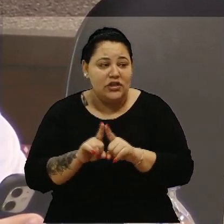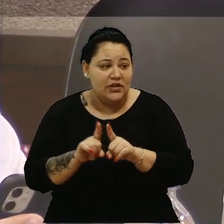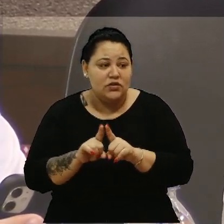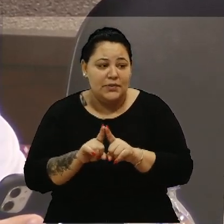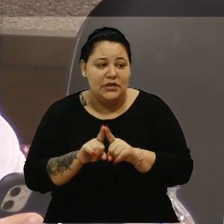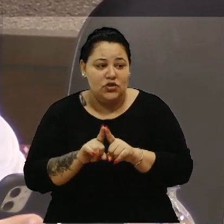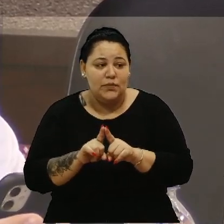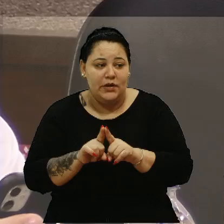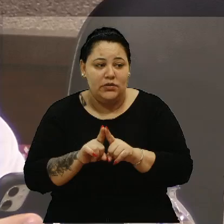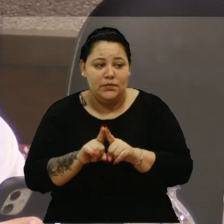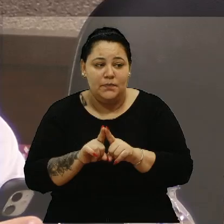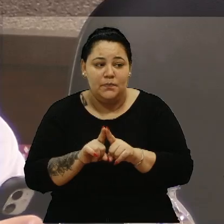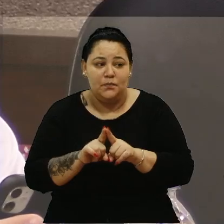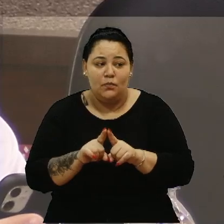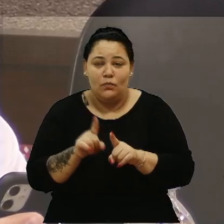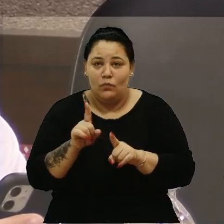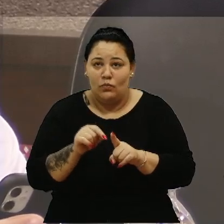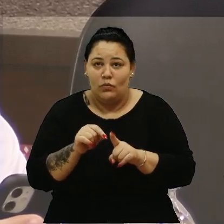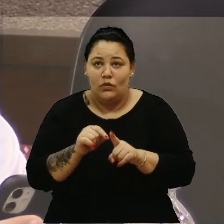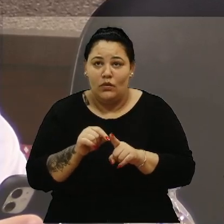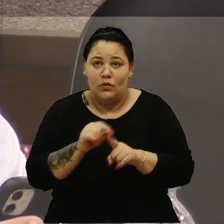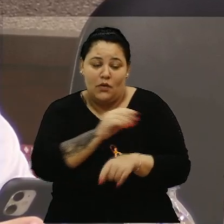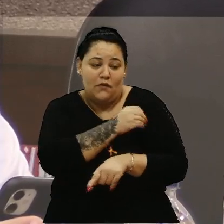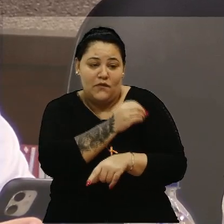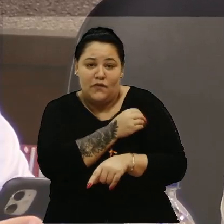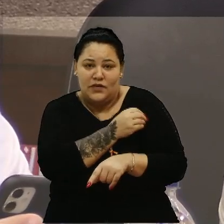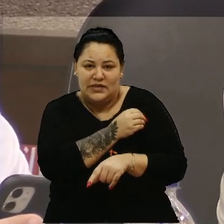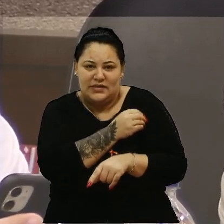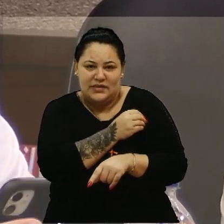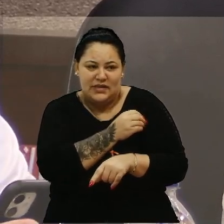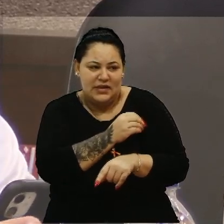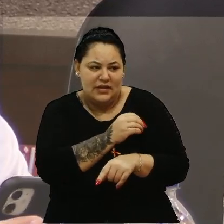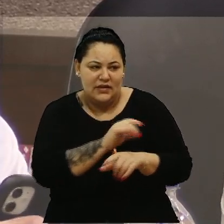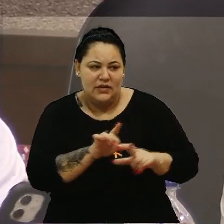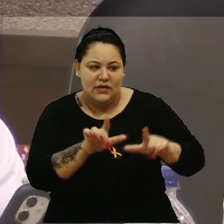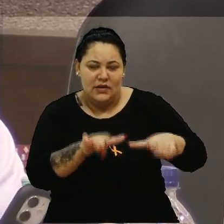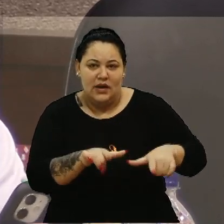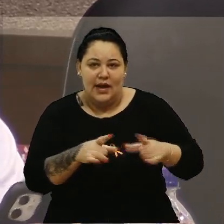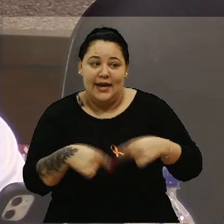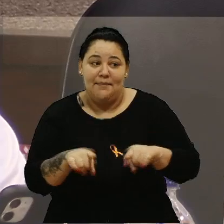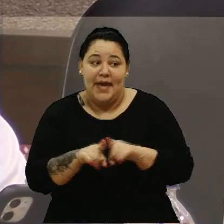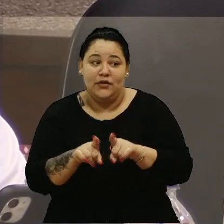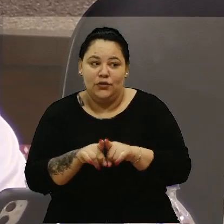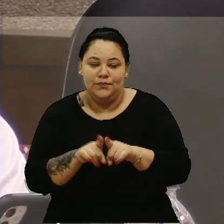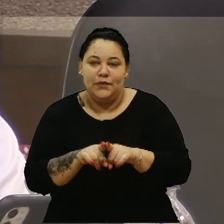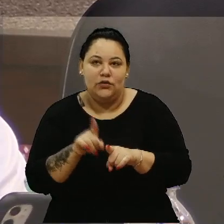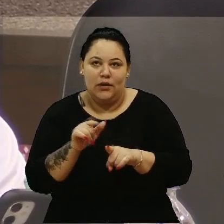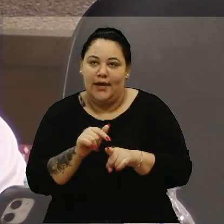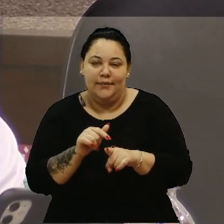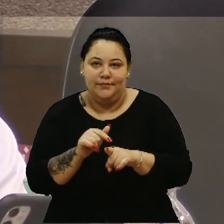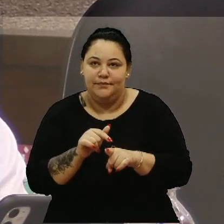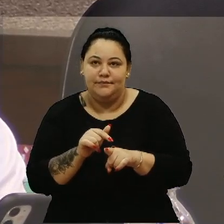sabe, customizado, tem uma oficina completa montada dentro, e a gente é muito demandado para aquela região. Então, o